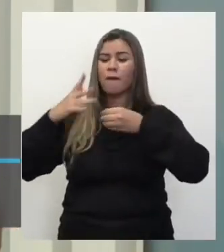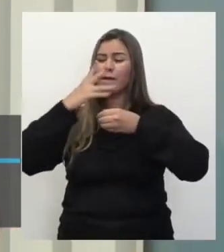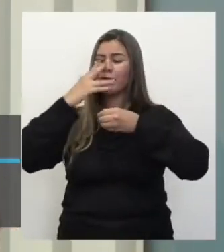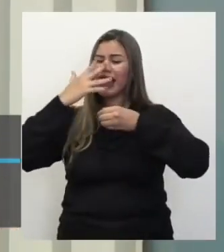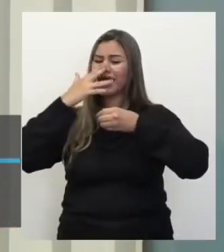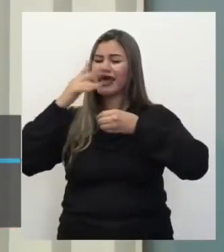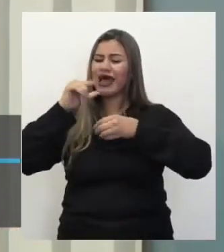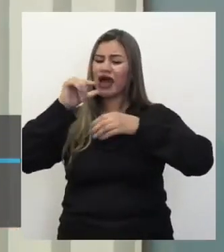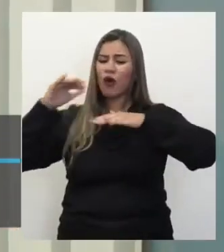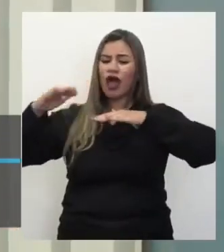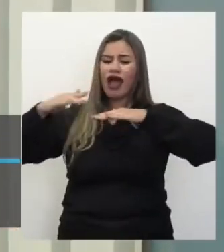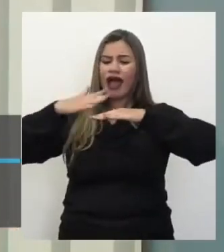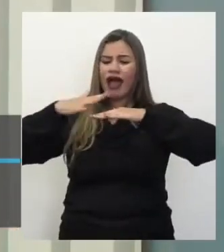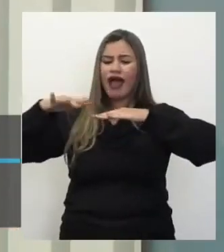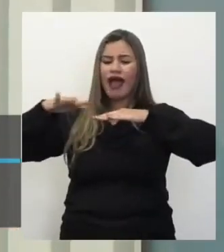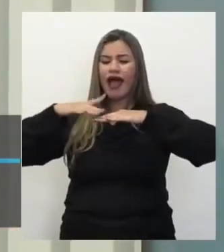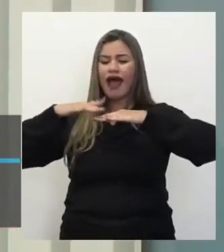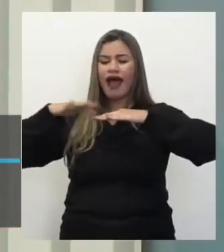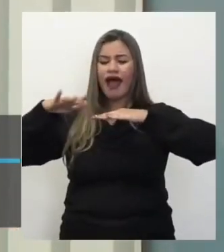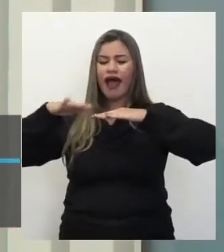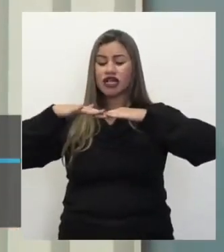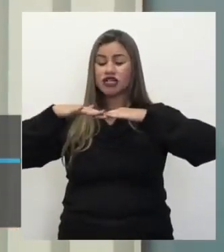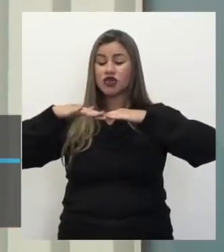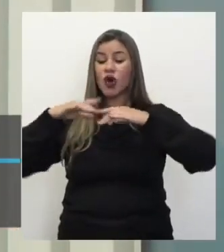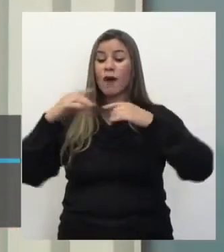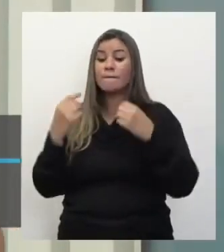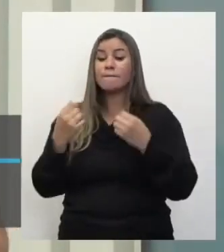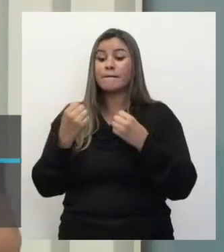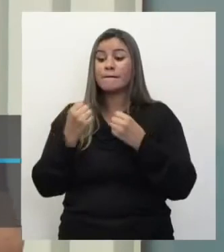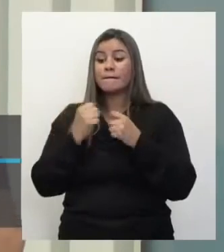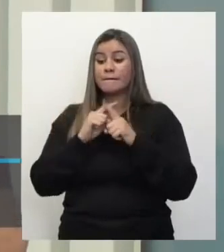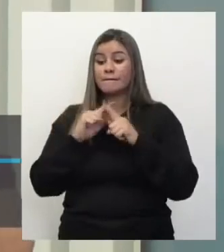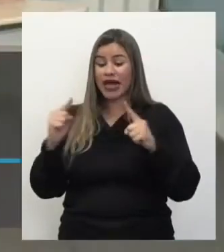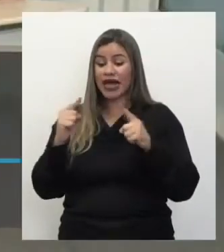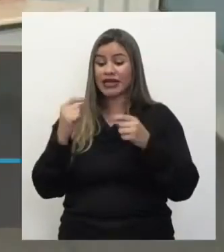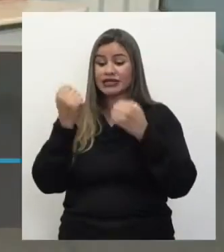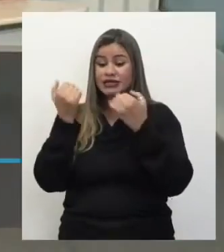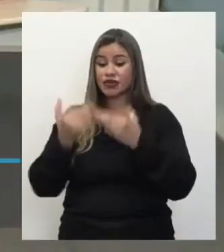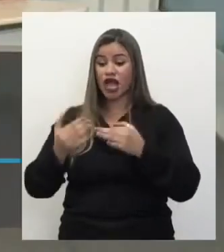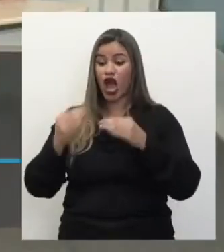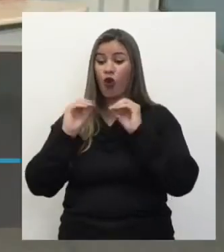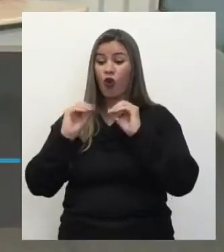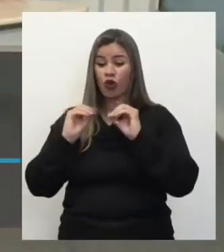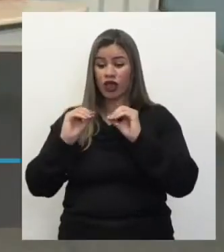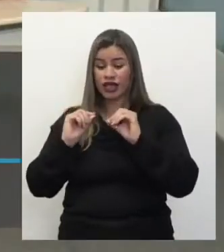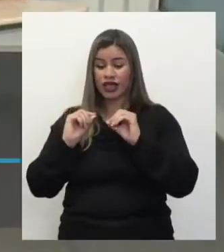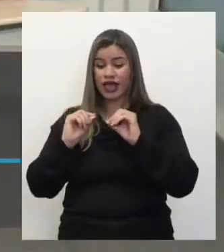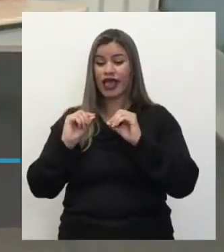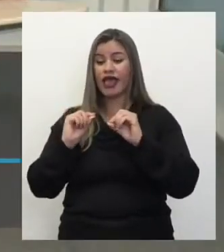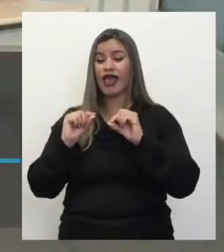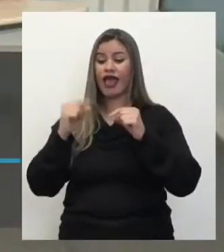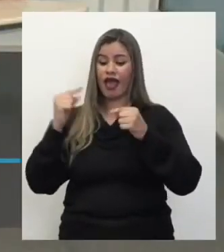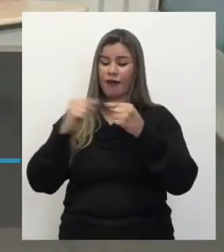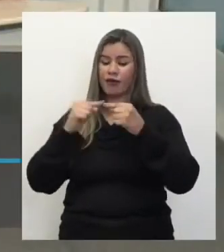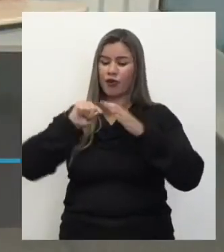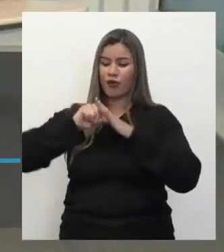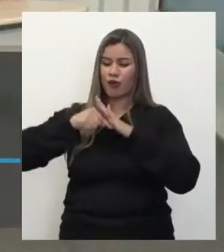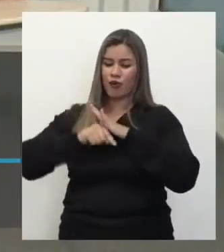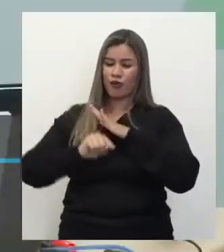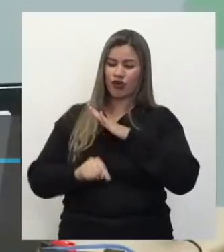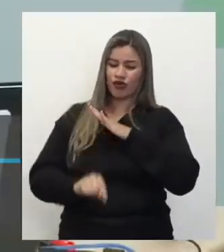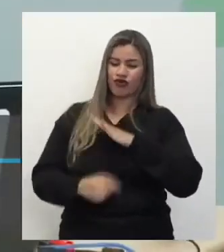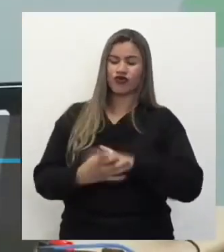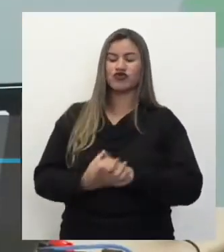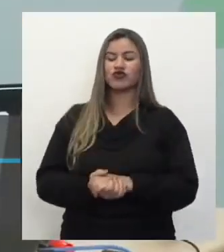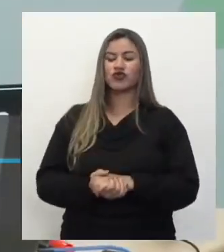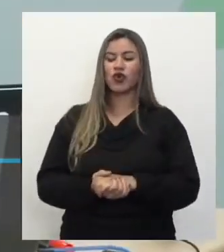mundo isso, tem. isso. Agora, fundamentar essa opinião é que é complicado, né? Porque aí a gente abre outro precedente. Lembra que a gente falou da cultura do